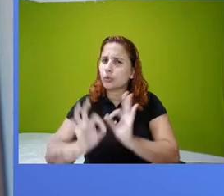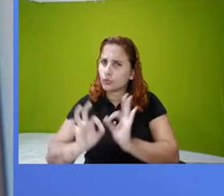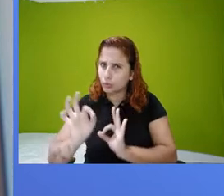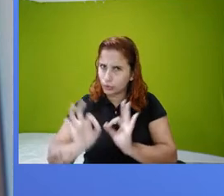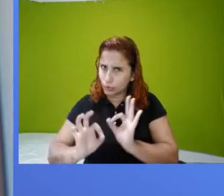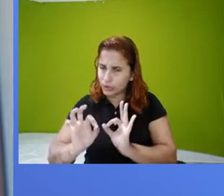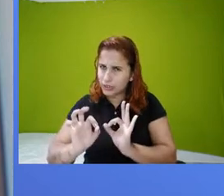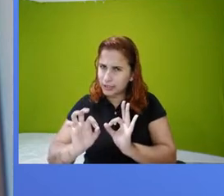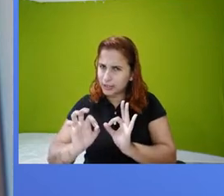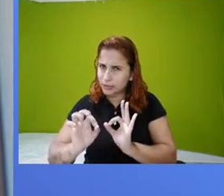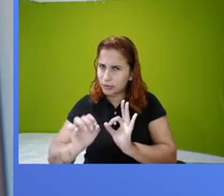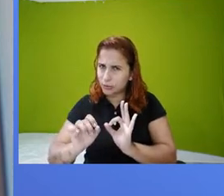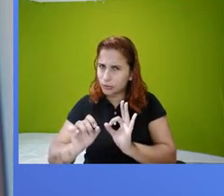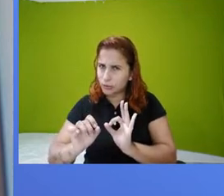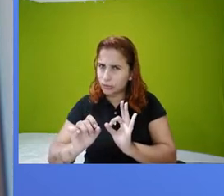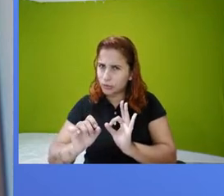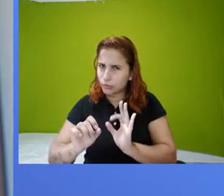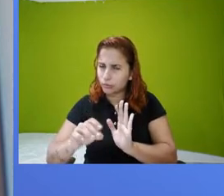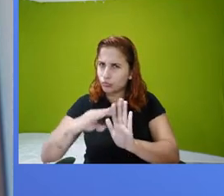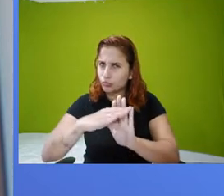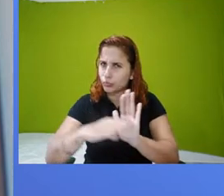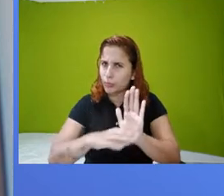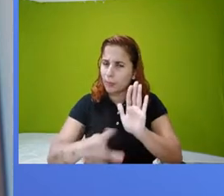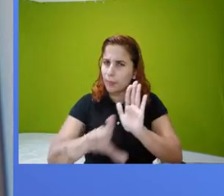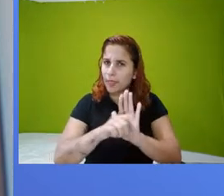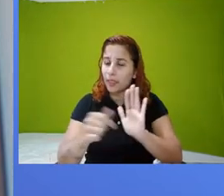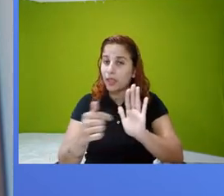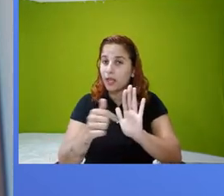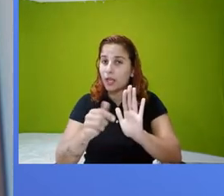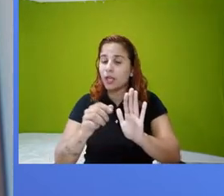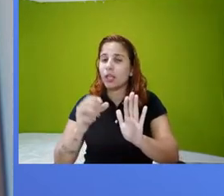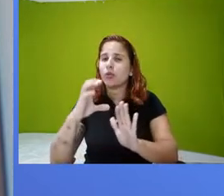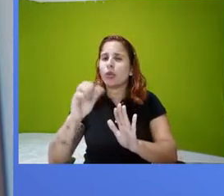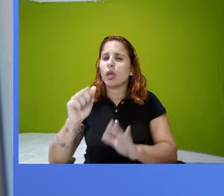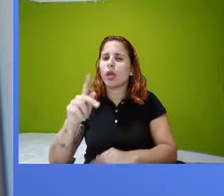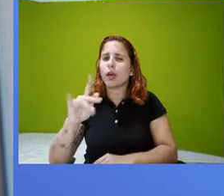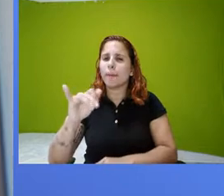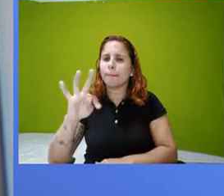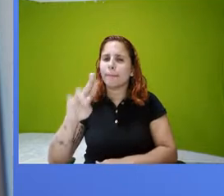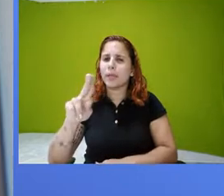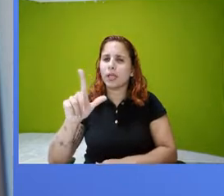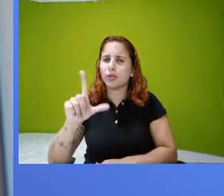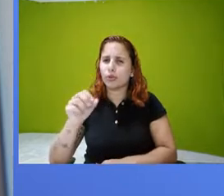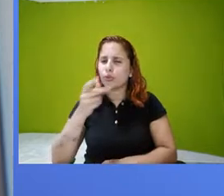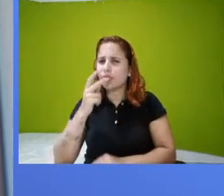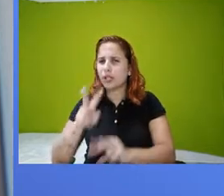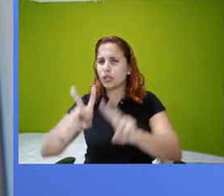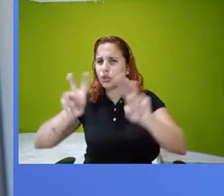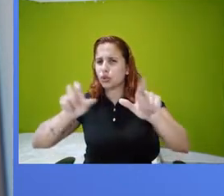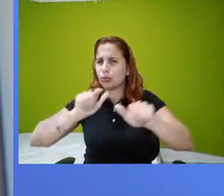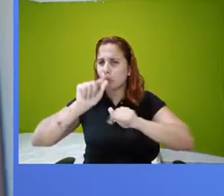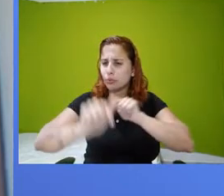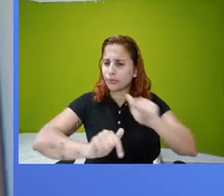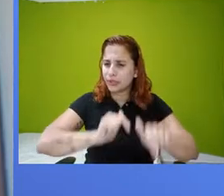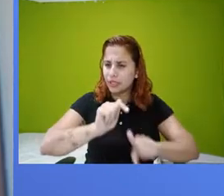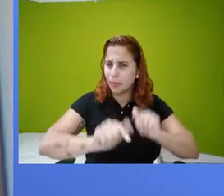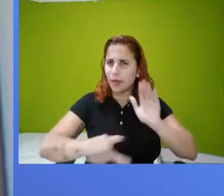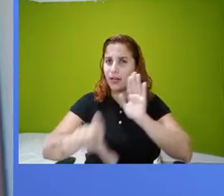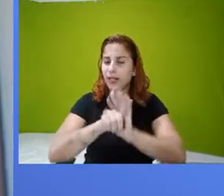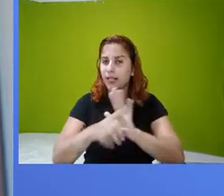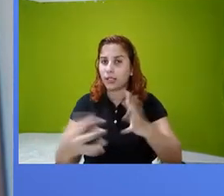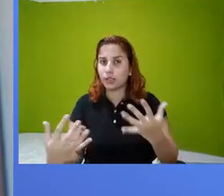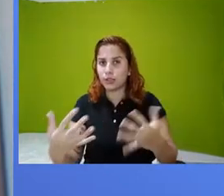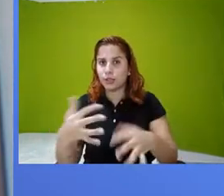a regulamentação de todo o capítulo que falava de trabalho e de reabilitação da Lei Brasileira de Inclusão.